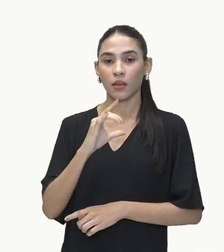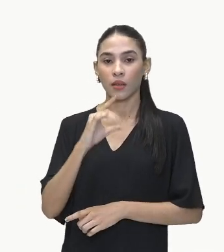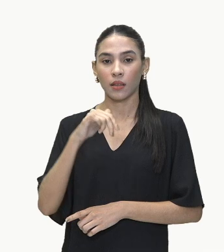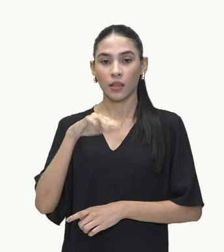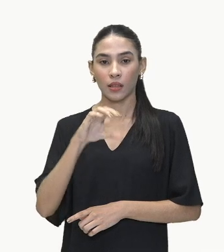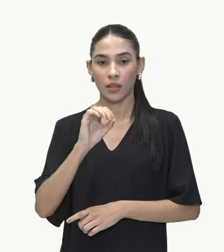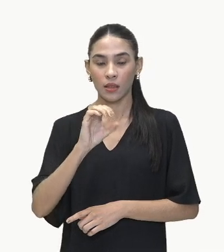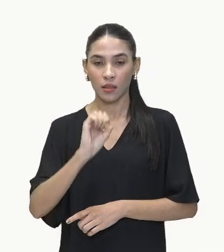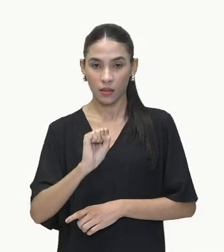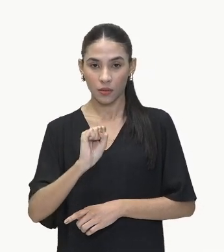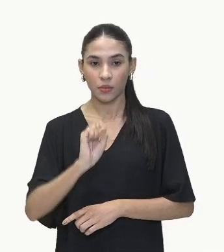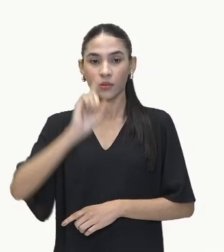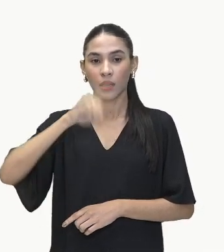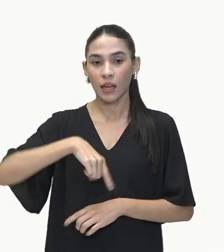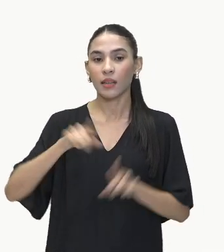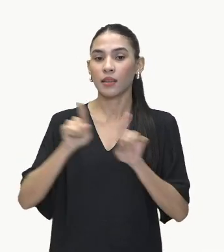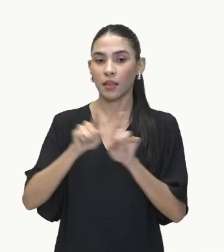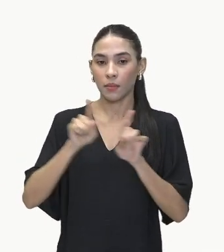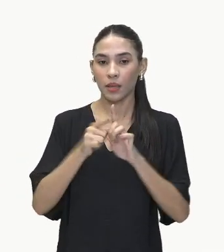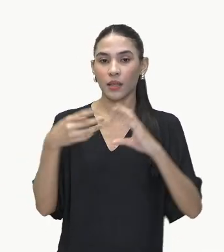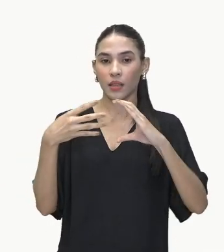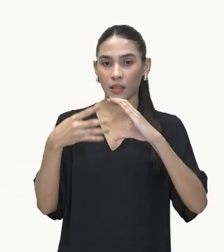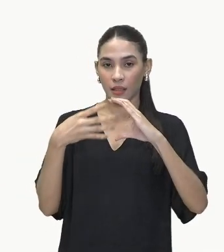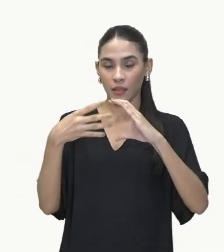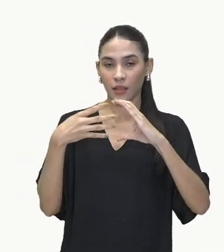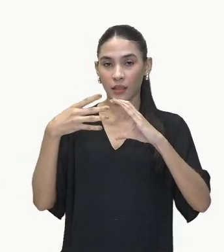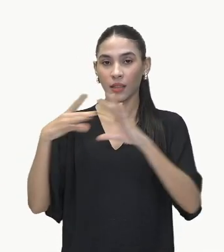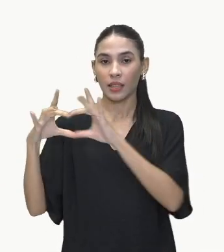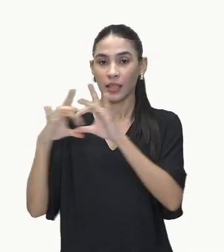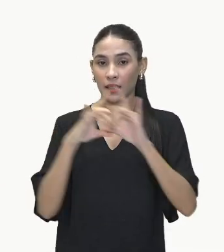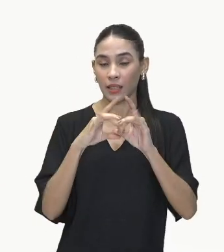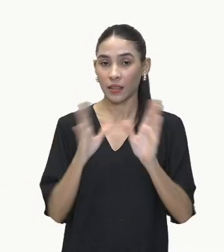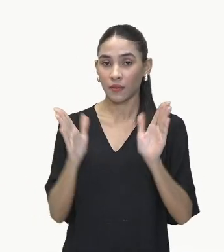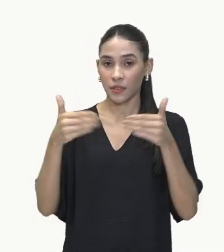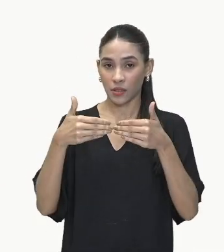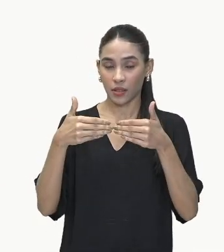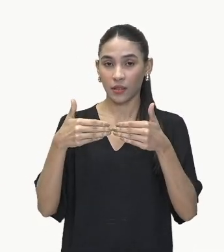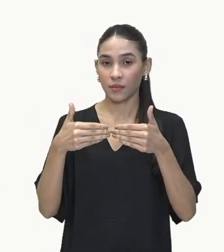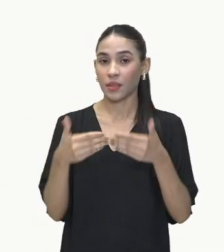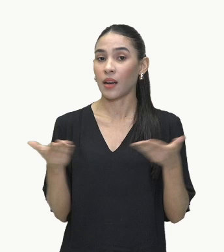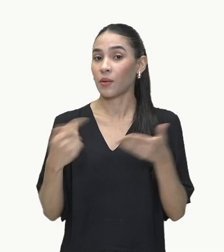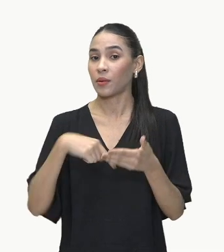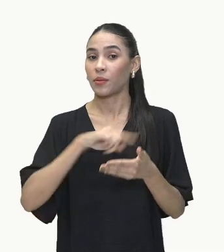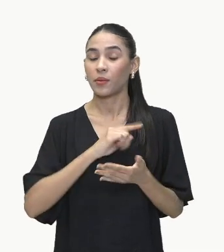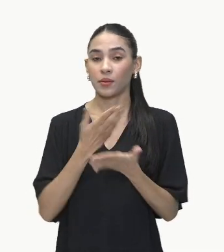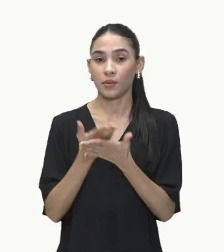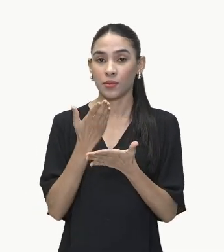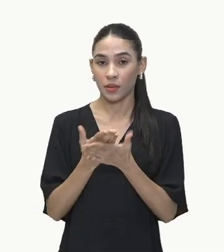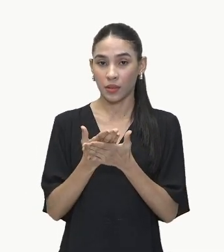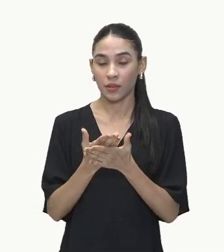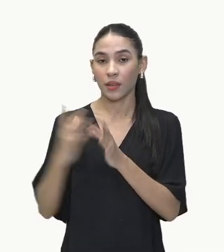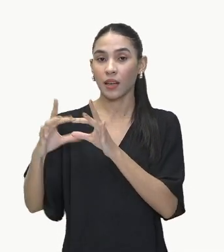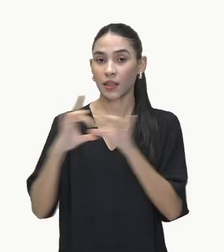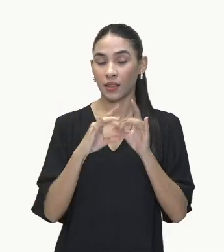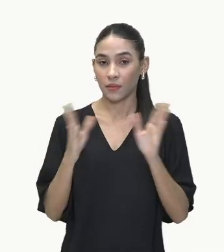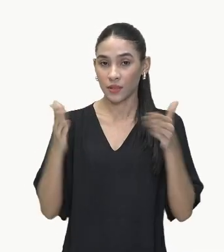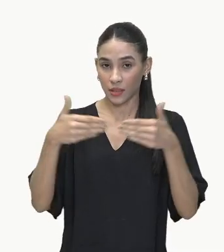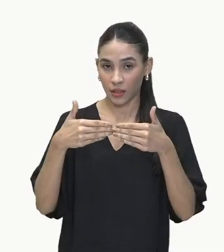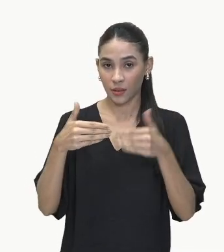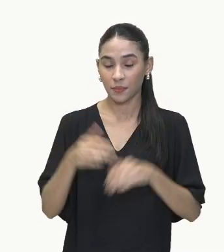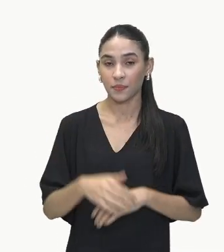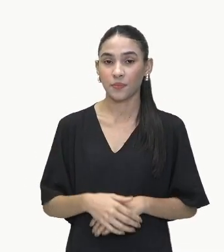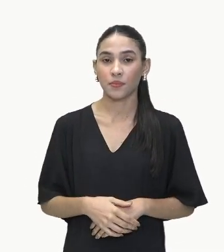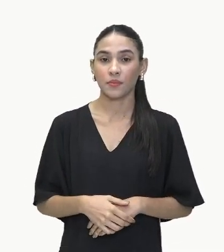ciclanos, são hidrocarbonetos de cadeia fechada. Agora nós estamos estudando as cadeias fechadas.